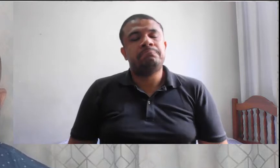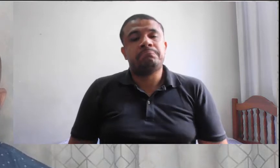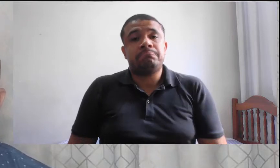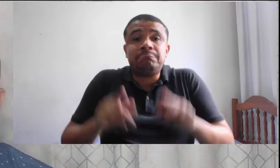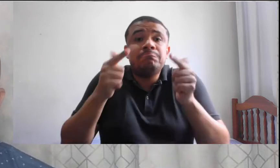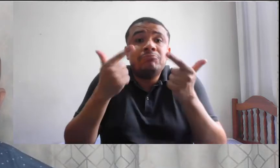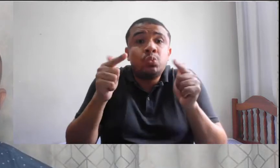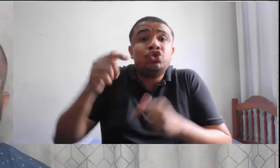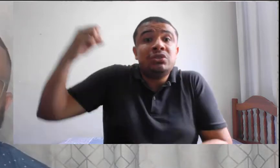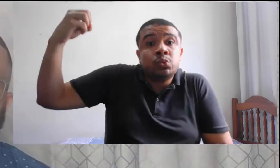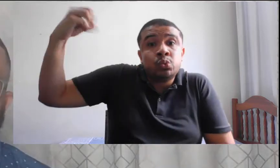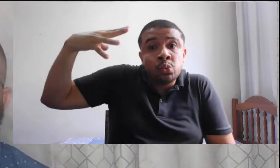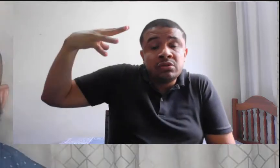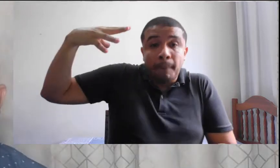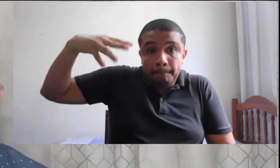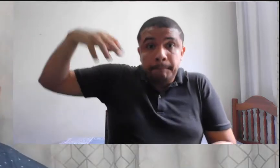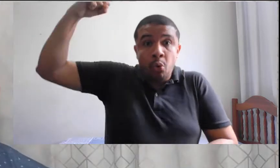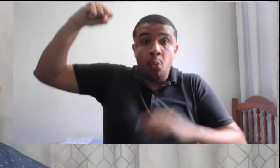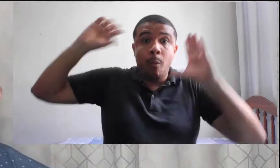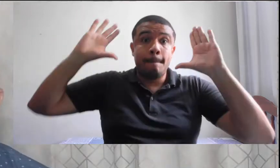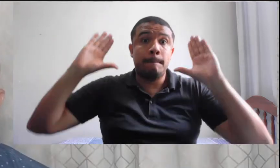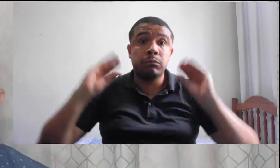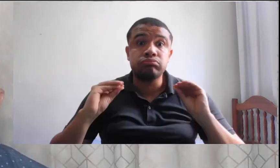Não tínhamos luz diversas vezes.